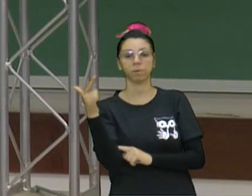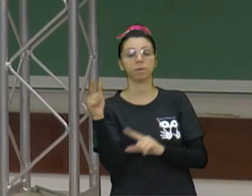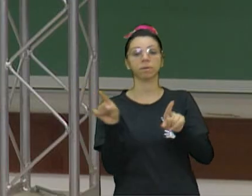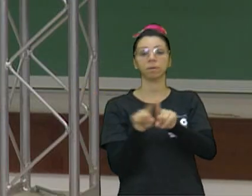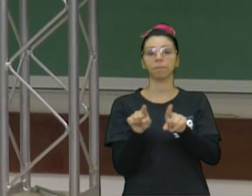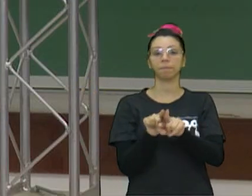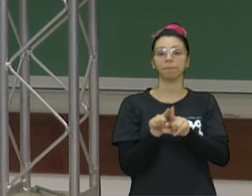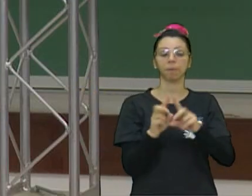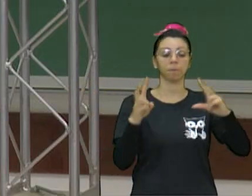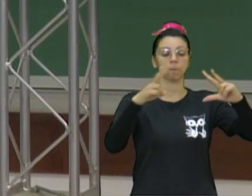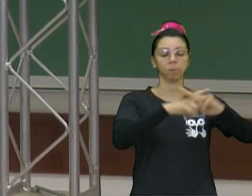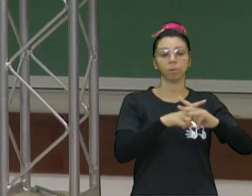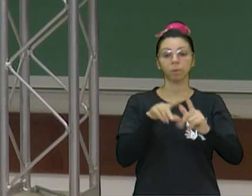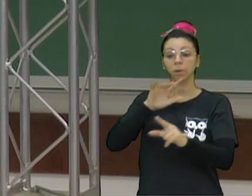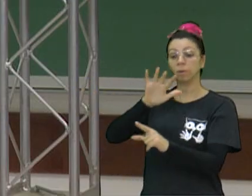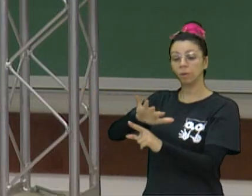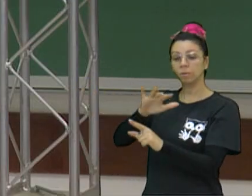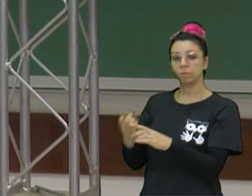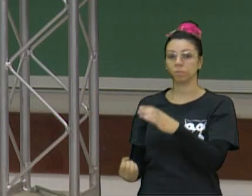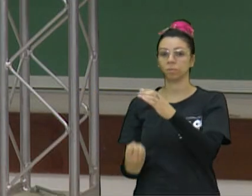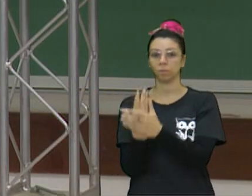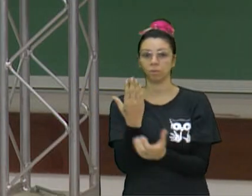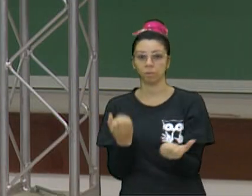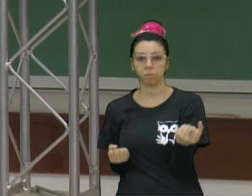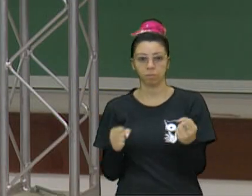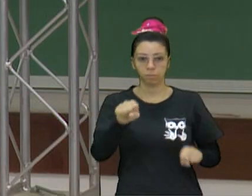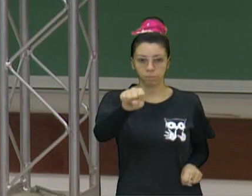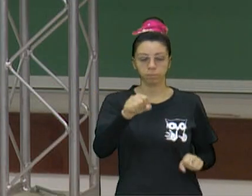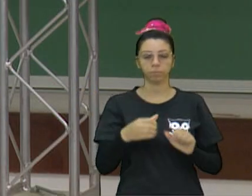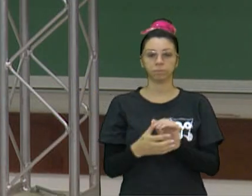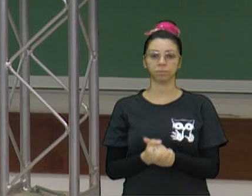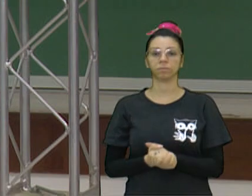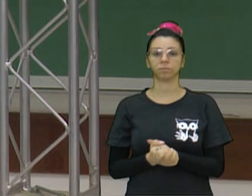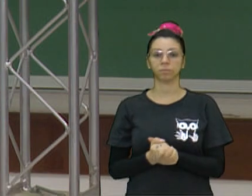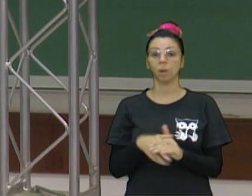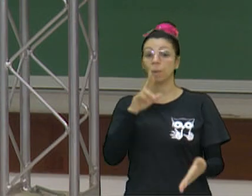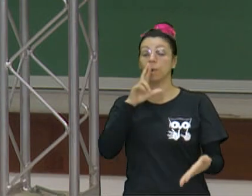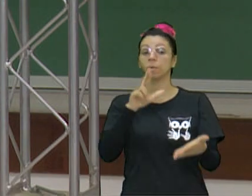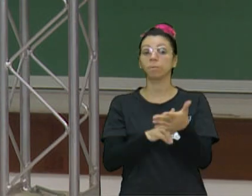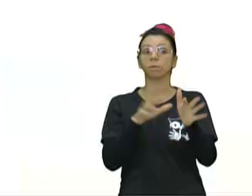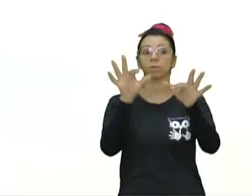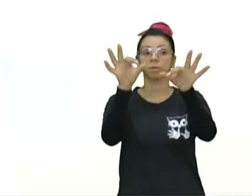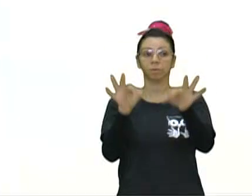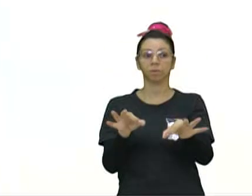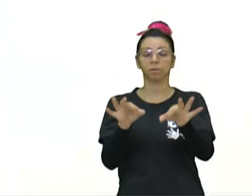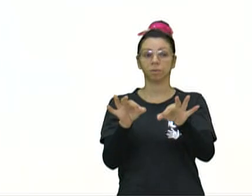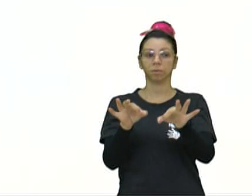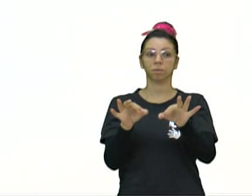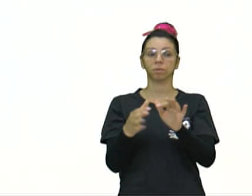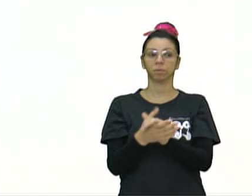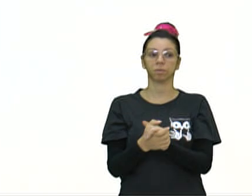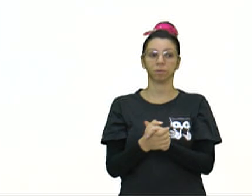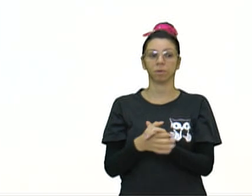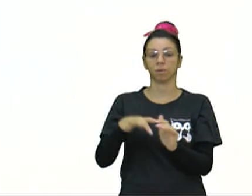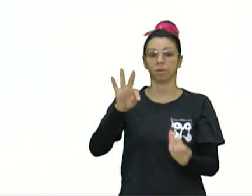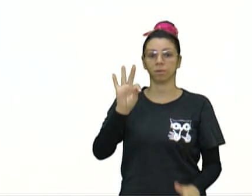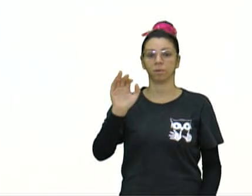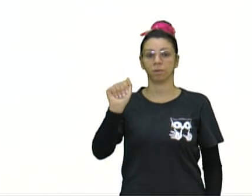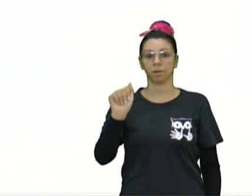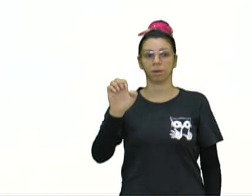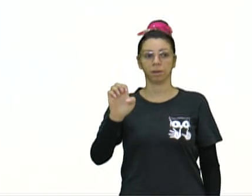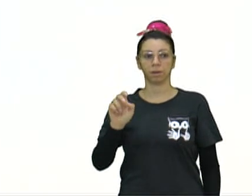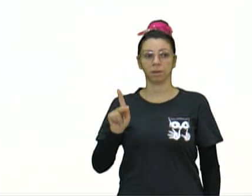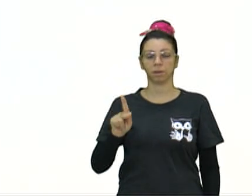né, influenciaram na criação do Taekwondo. Resposta correta lá, ó. Taekyon foi a que deu origem